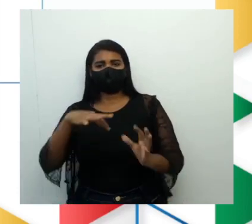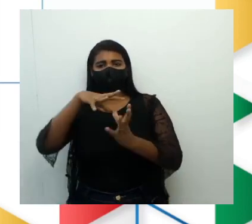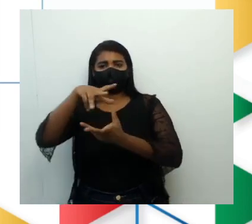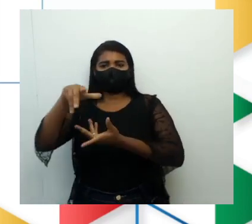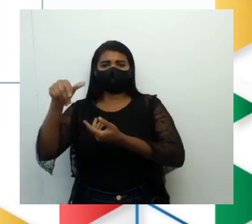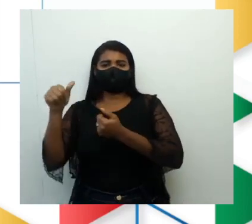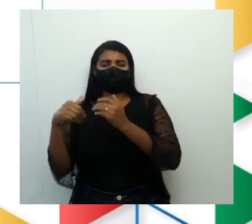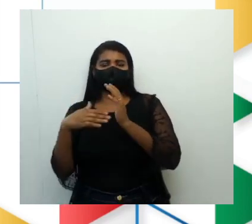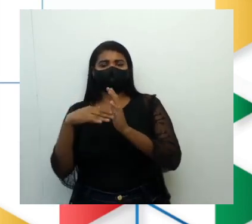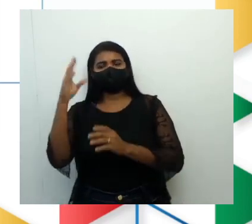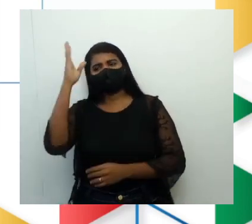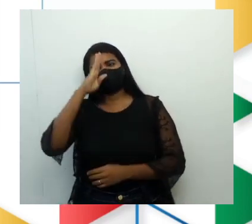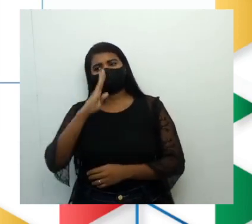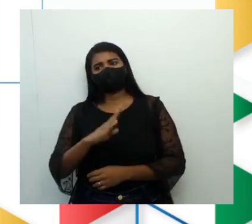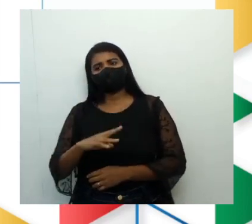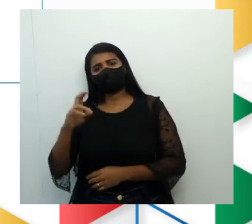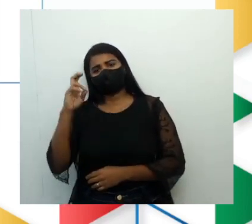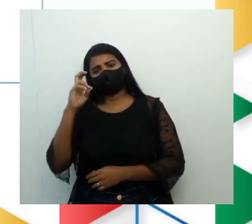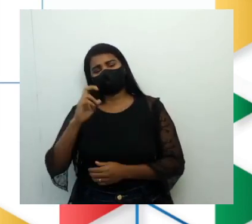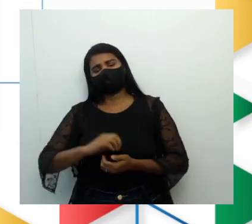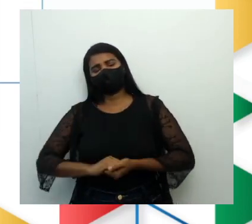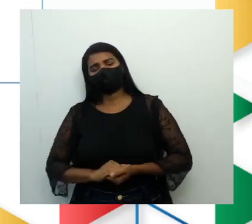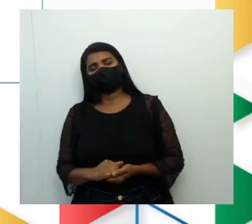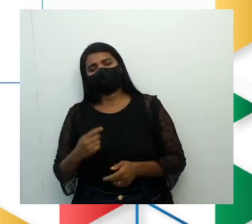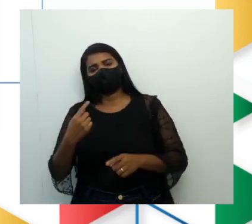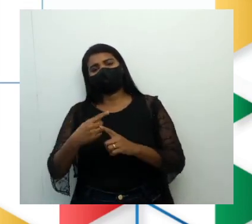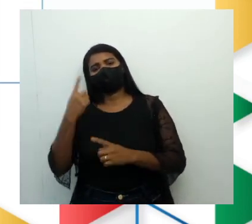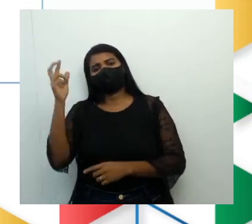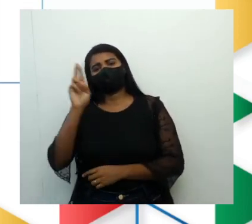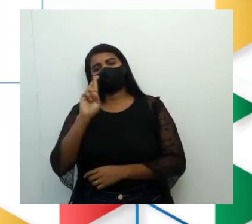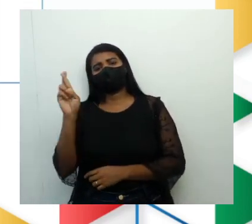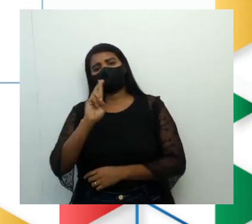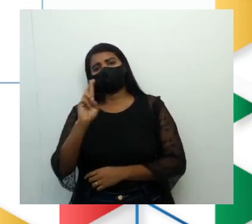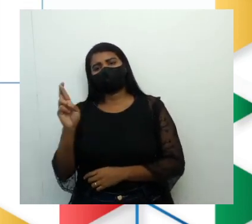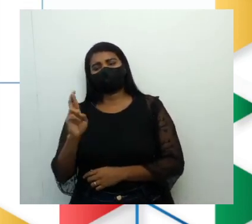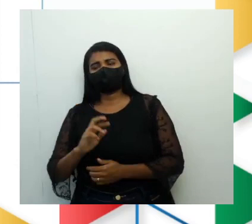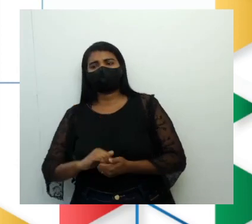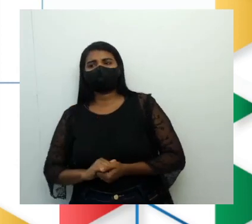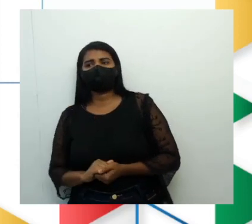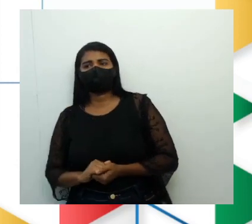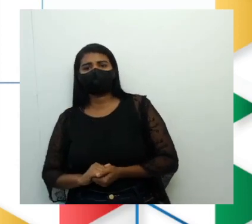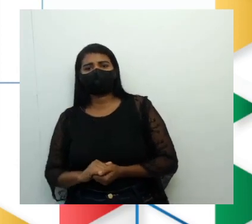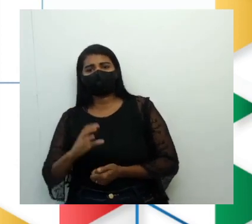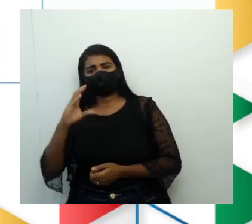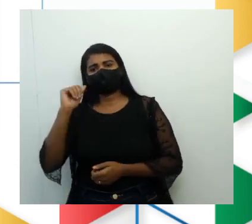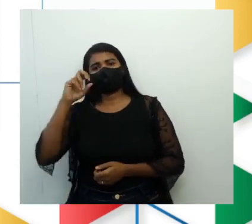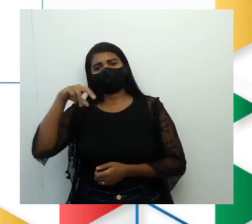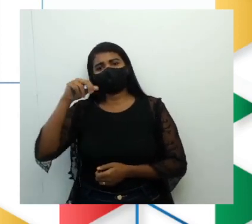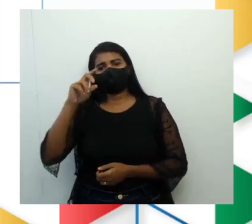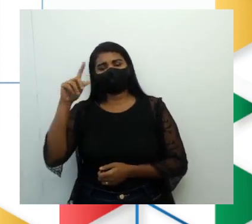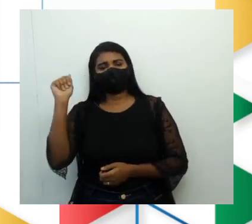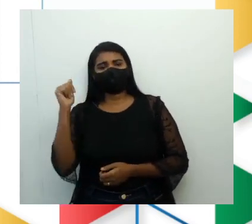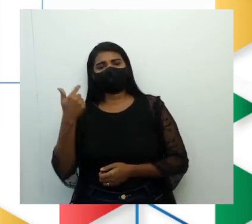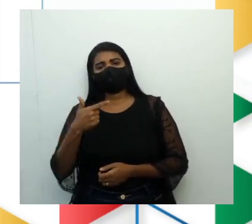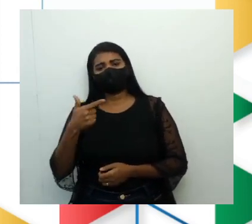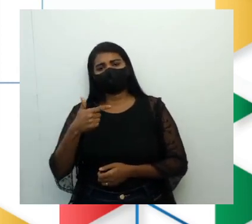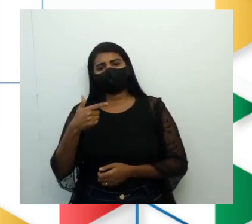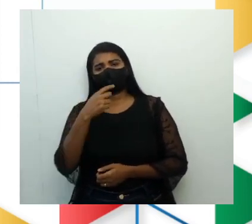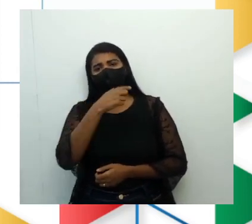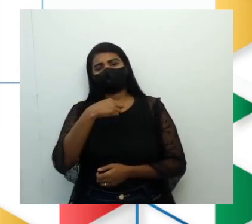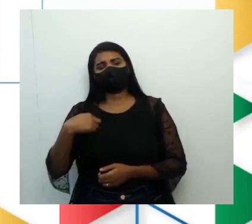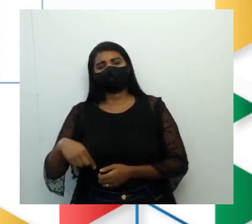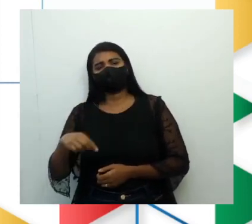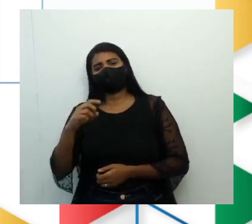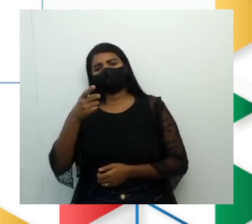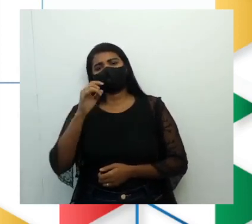mundo, Brasil fica em 5º lugar, porque o primeiro é a Rússia, terra das Rússias, Canadá em 2º, o terceiro é a China,